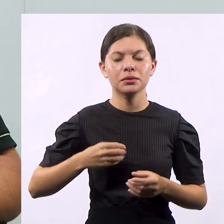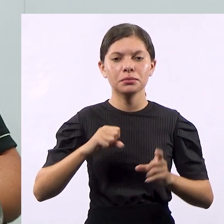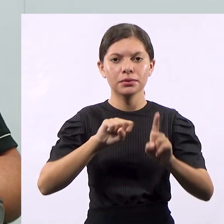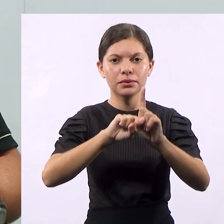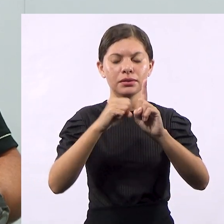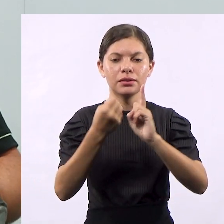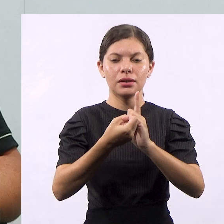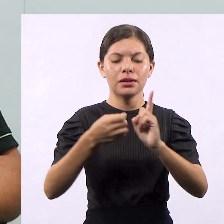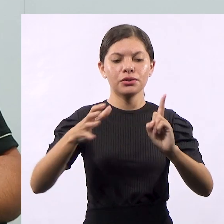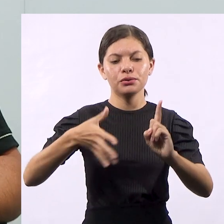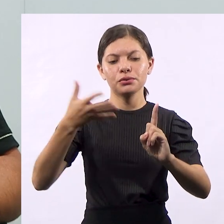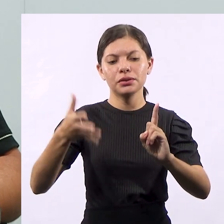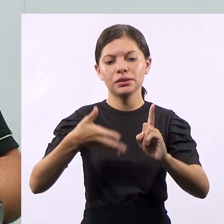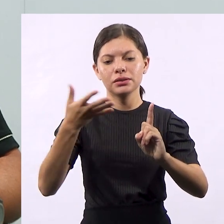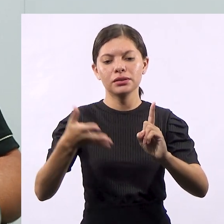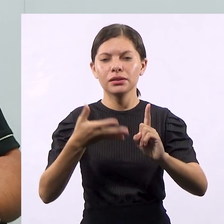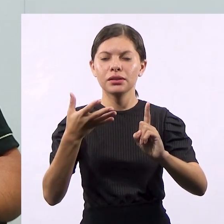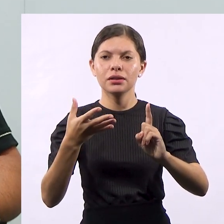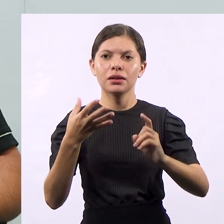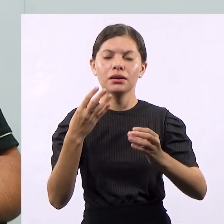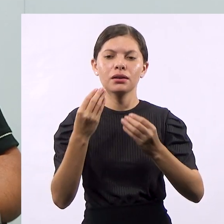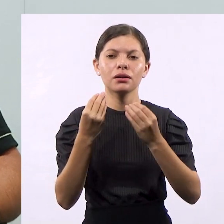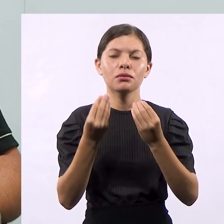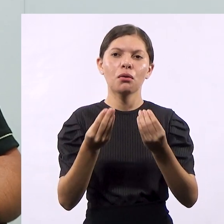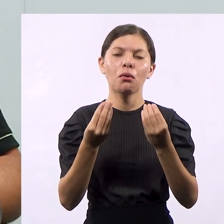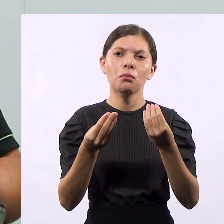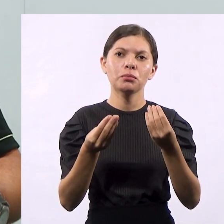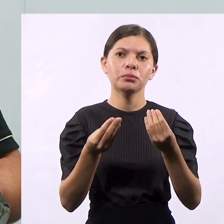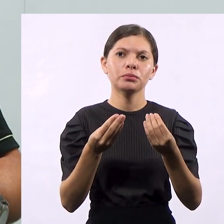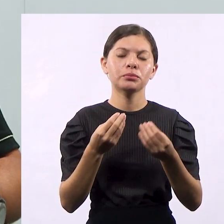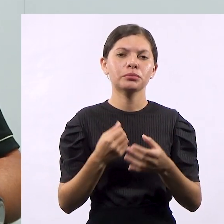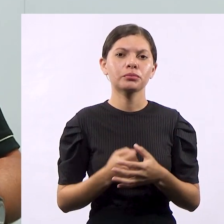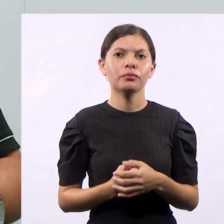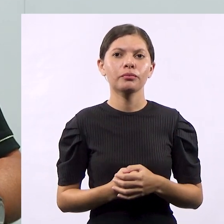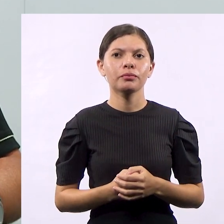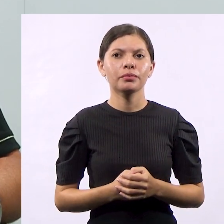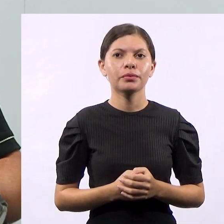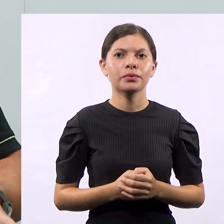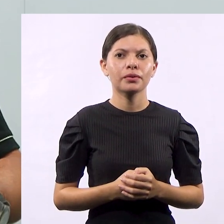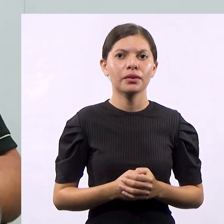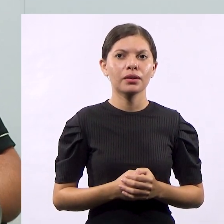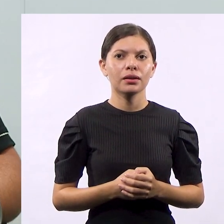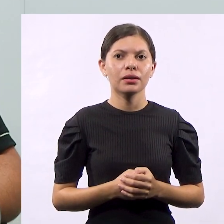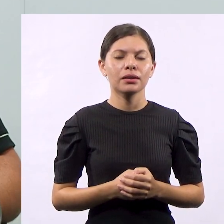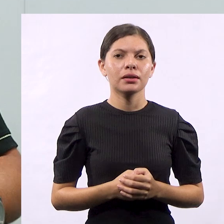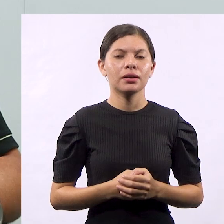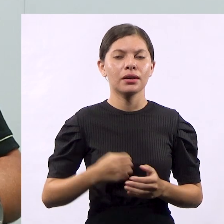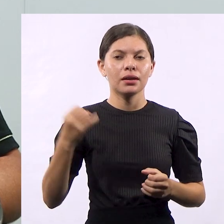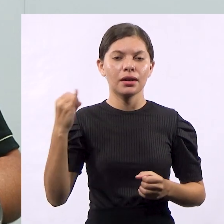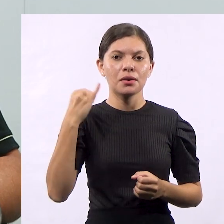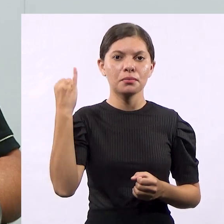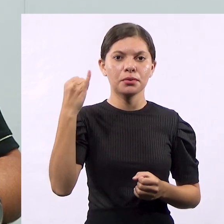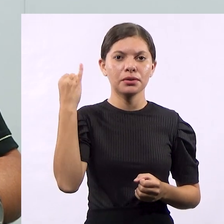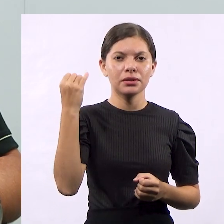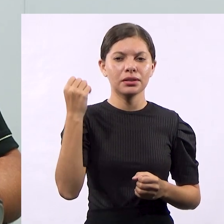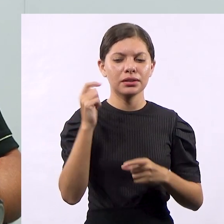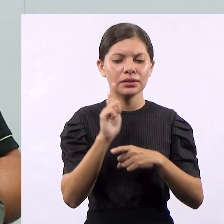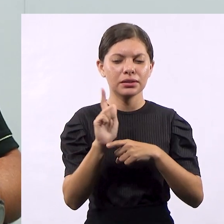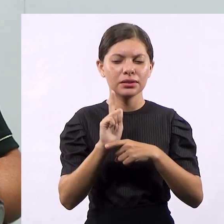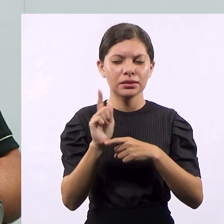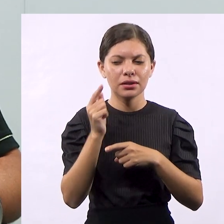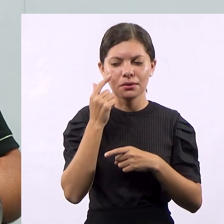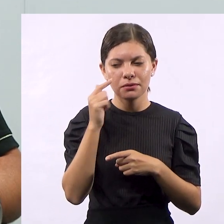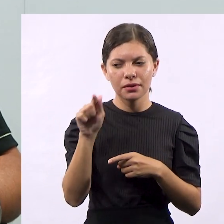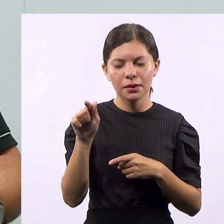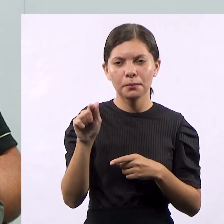de como ela influencia também os rumos da própria política educacional que recai sobre as escolas, né? Então é importante, do ponto de